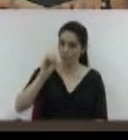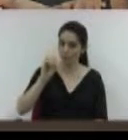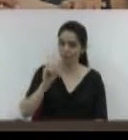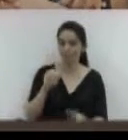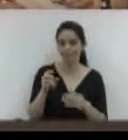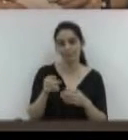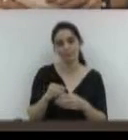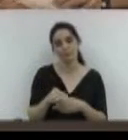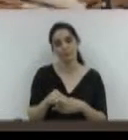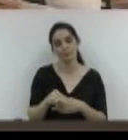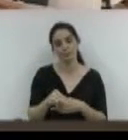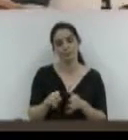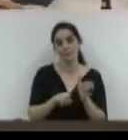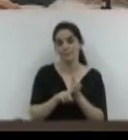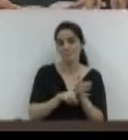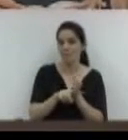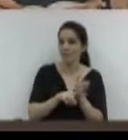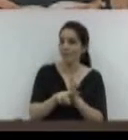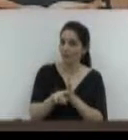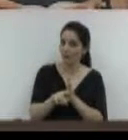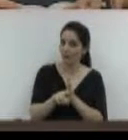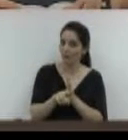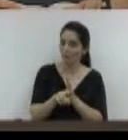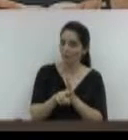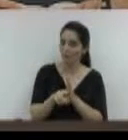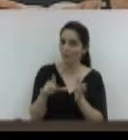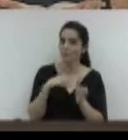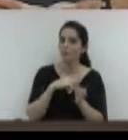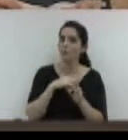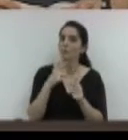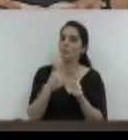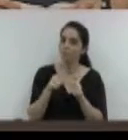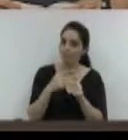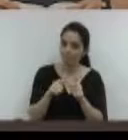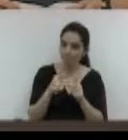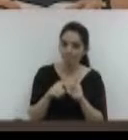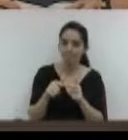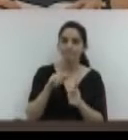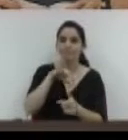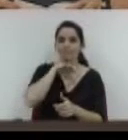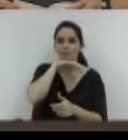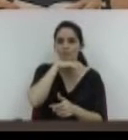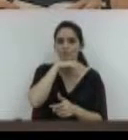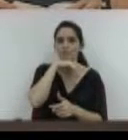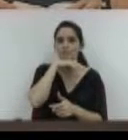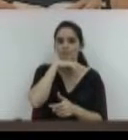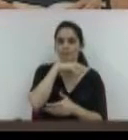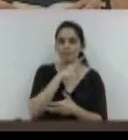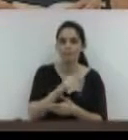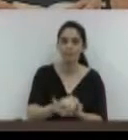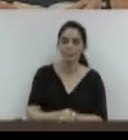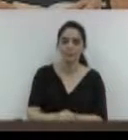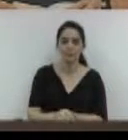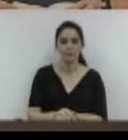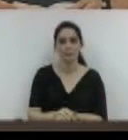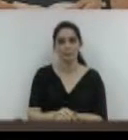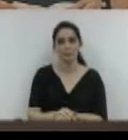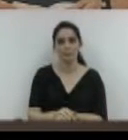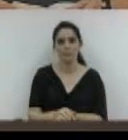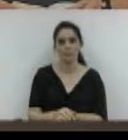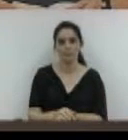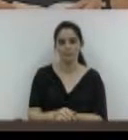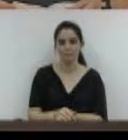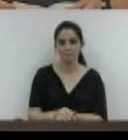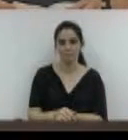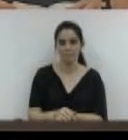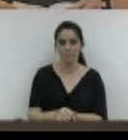de decoro parlamentar por parte do vereador André Henrique da Silva, sujeitando-se à